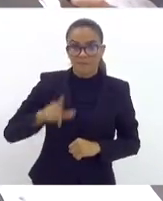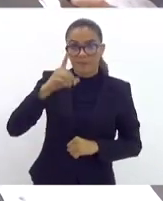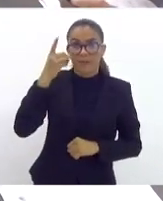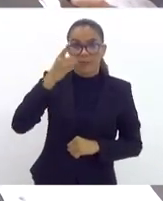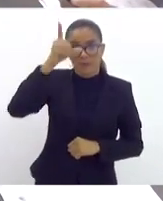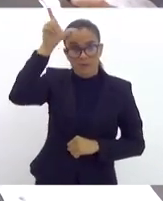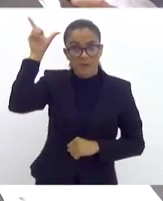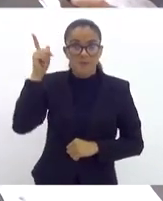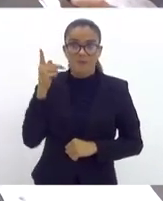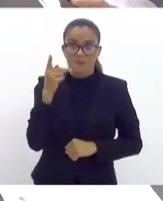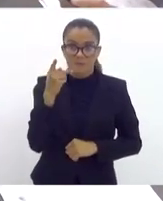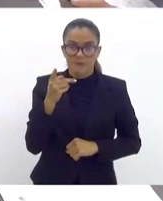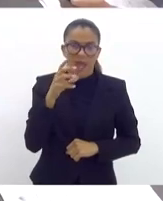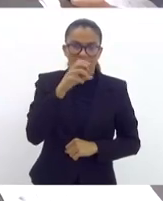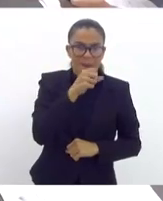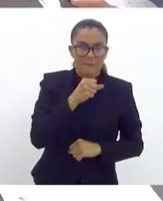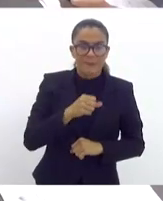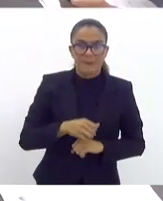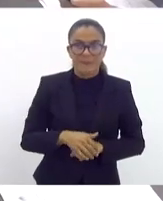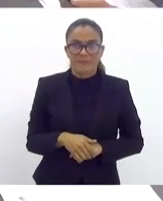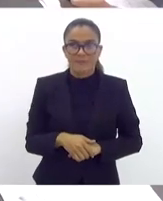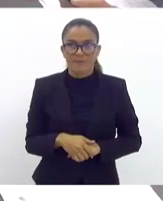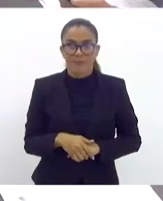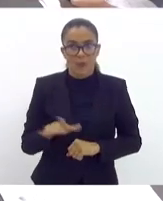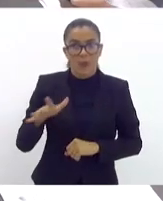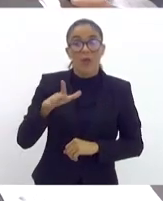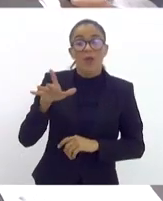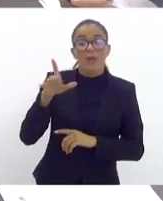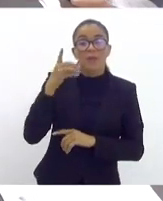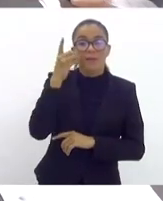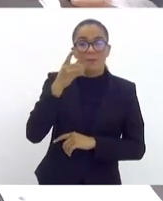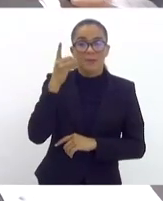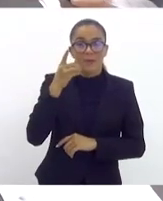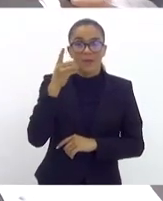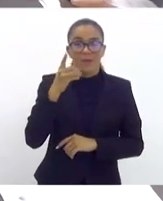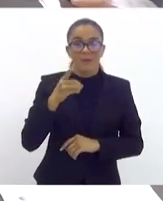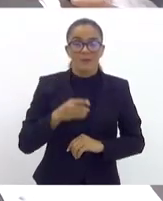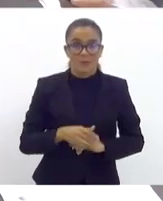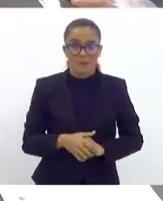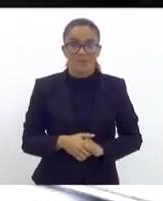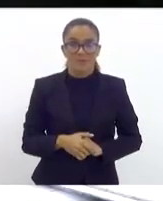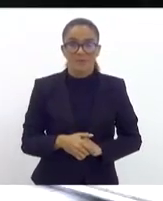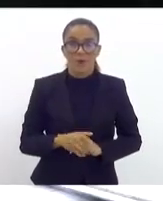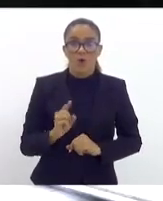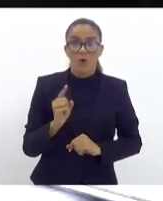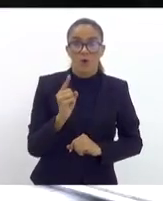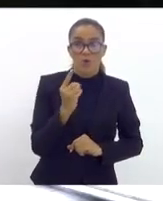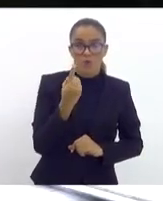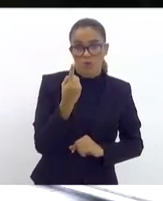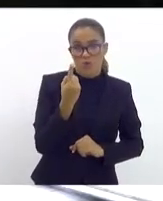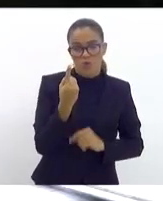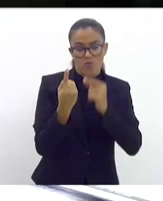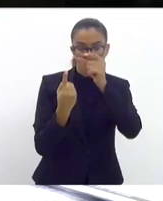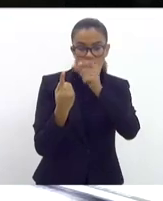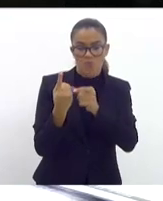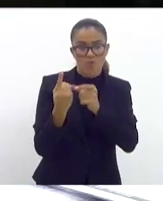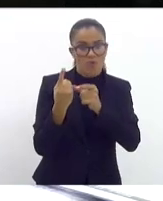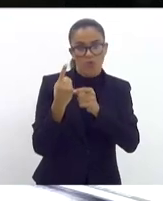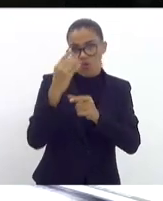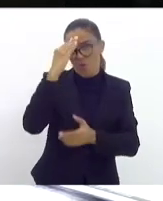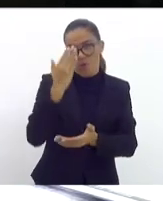pela ordem é muito rara Vitor Júnior você está esquecido de um de um eu não acredito em